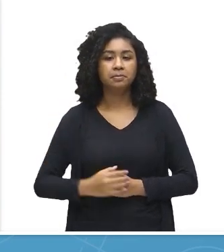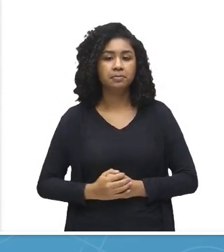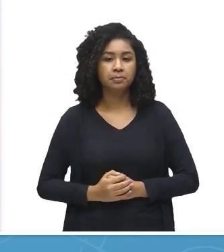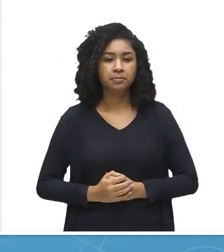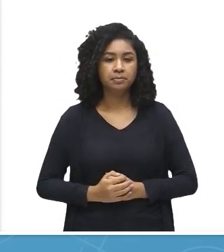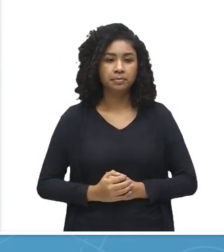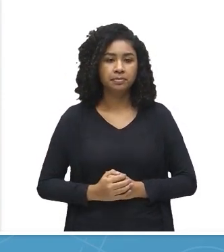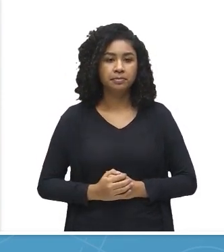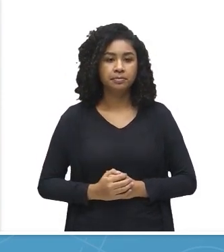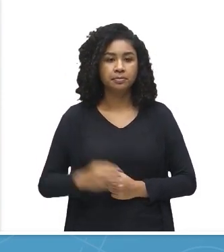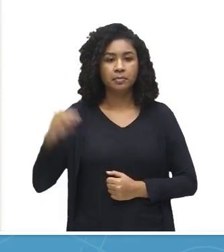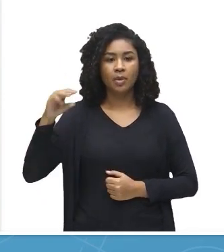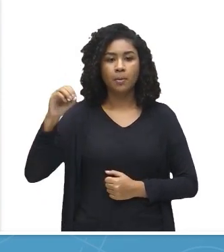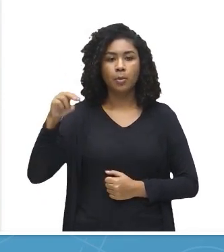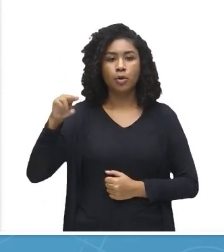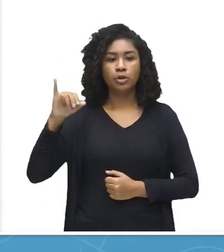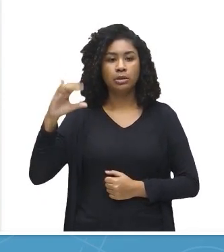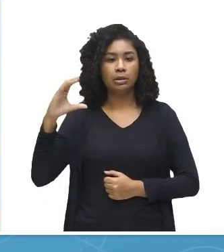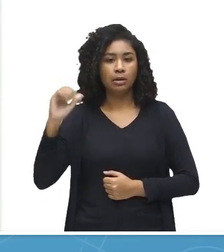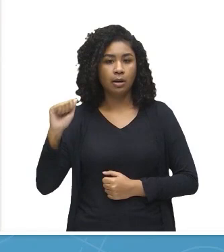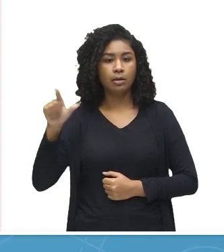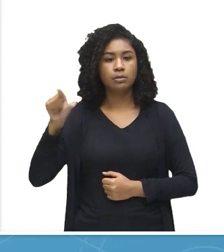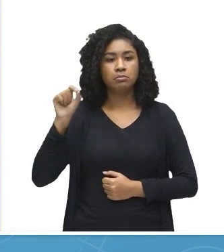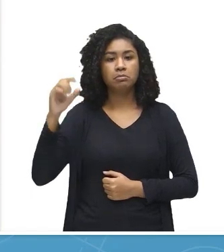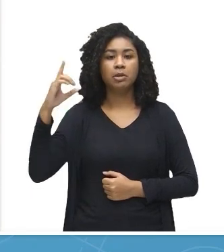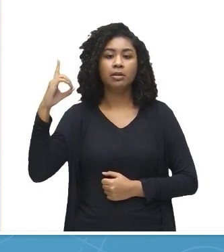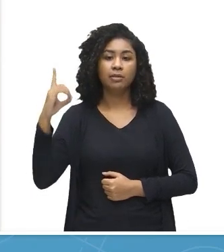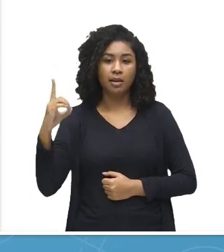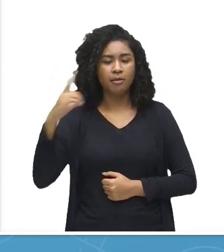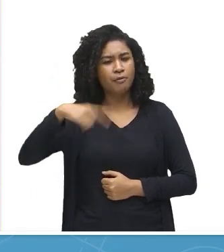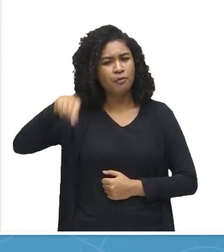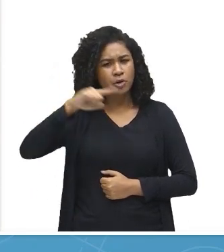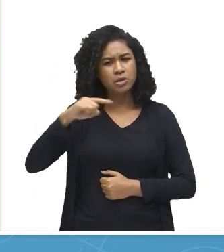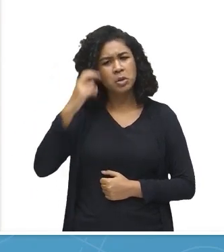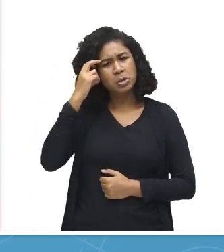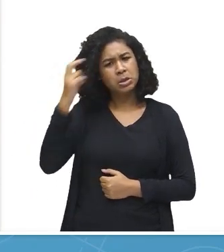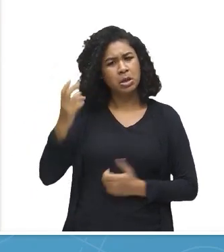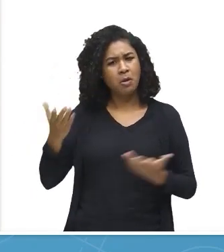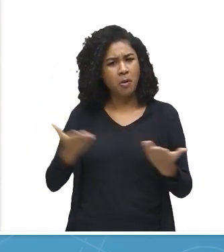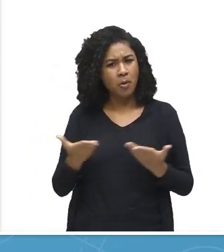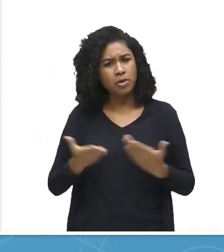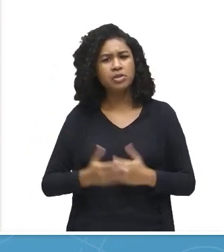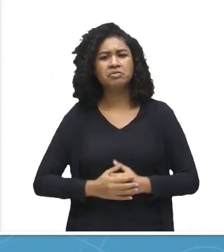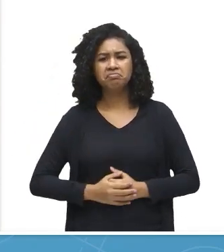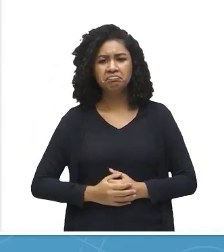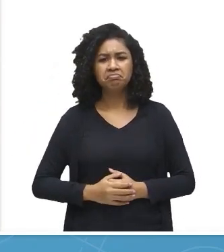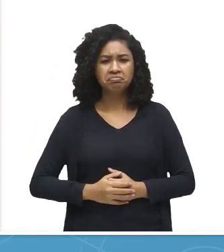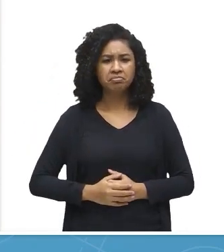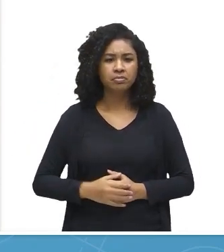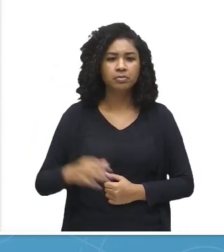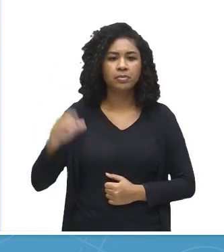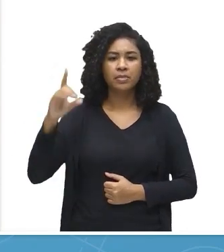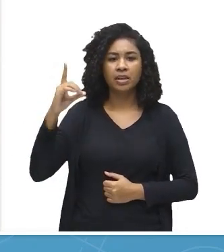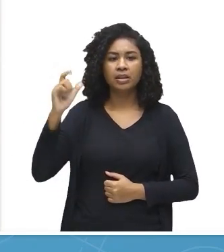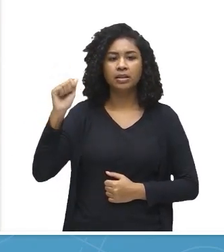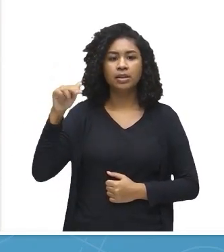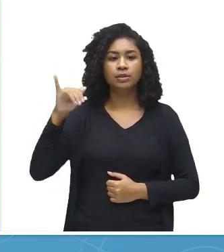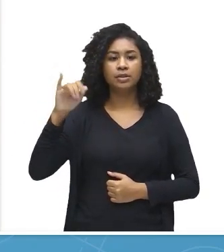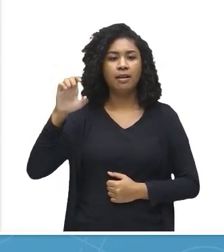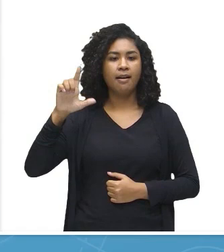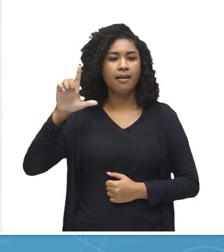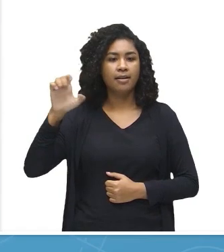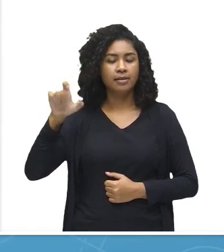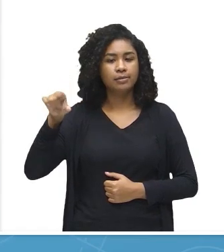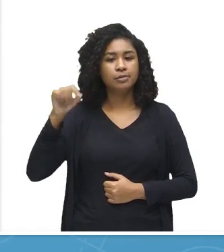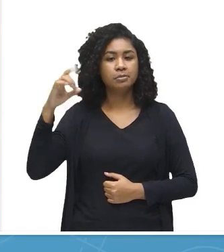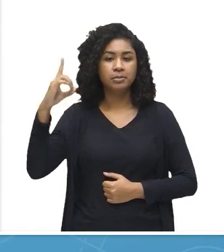letra D. Vocês estão muito sabidos hoje. A Mônica colocou que é a letra D também. A Daniela colocou